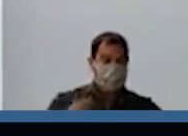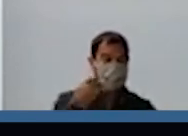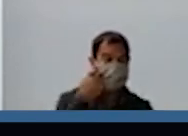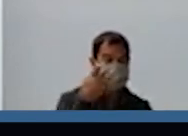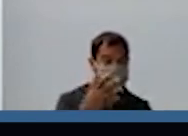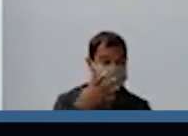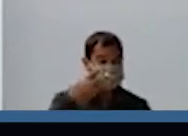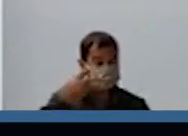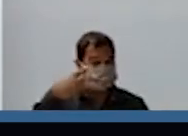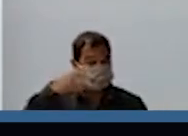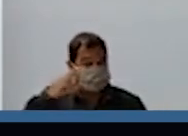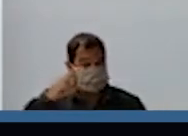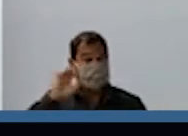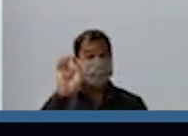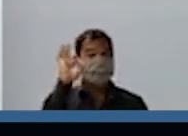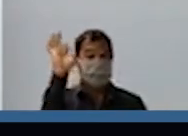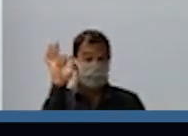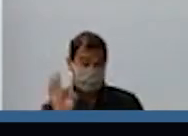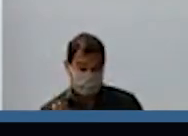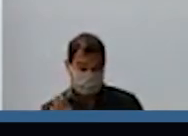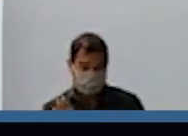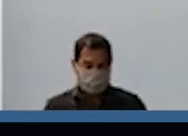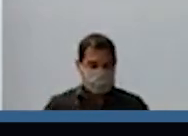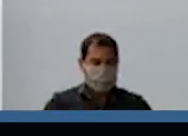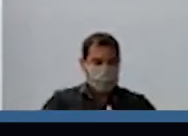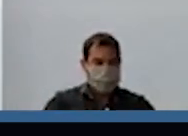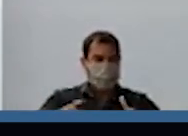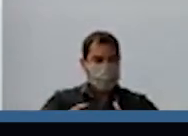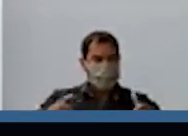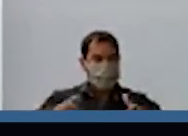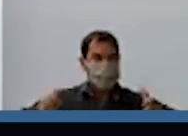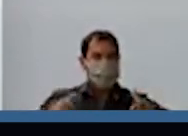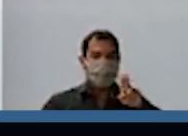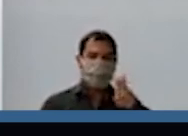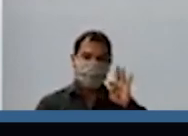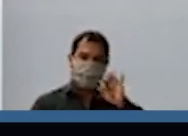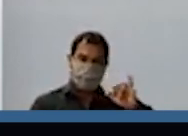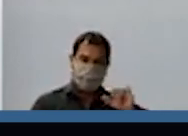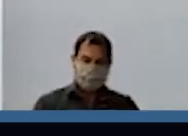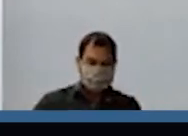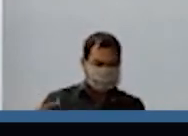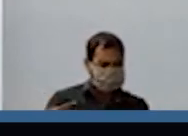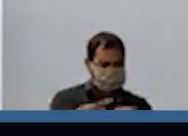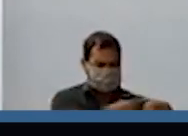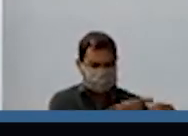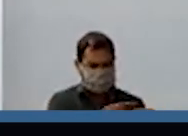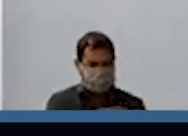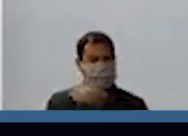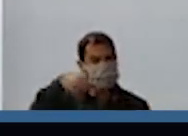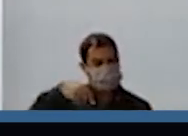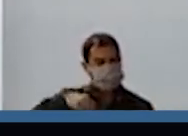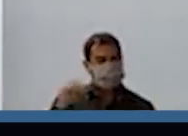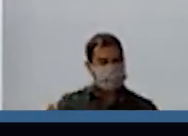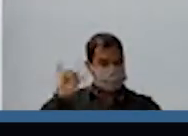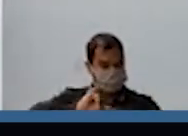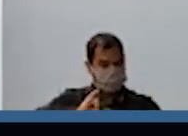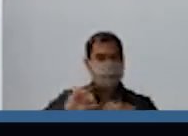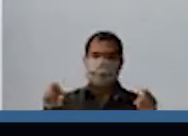430% o número de leitos de UTI em várias regiões, em vários municípios, aqui na capital também,